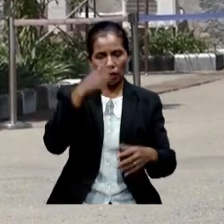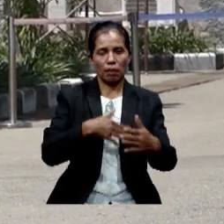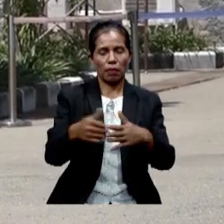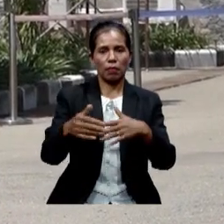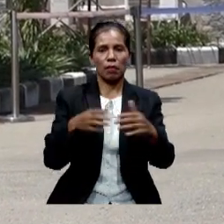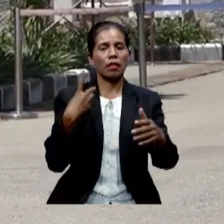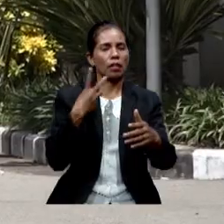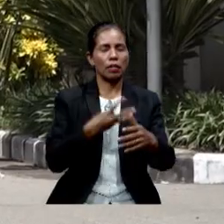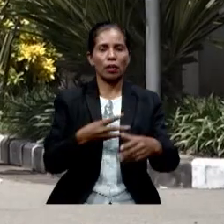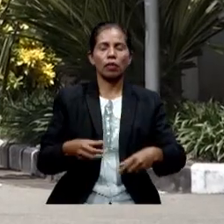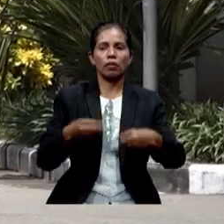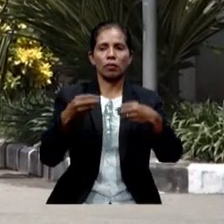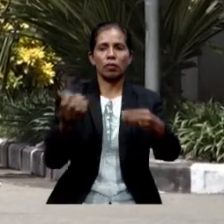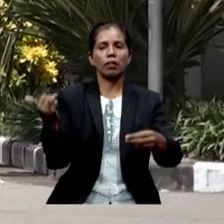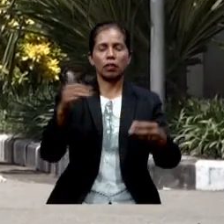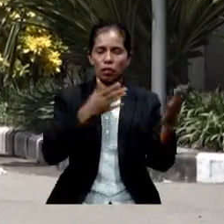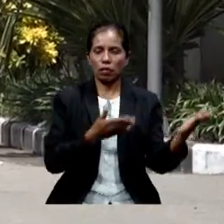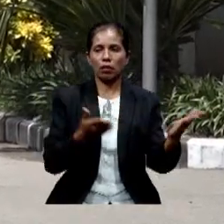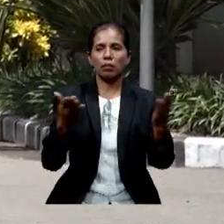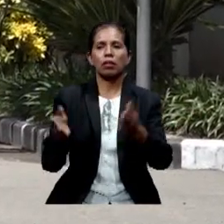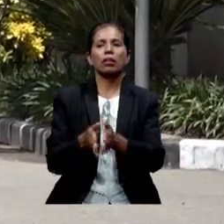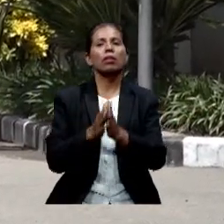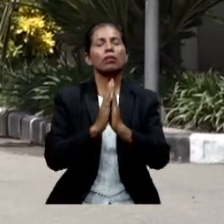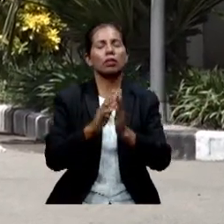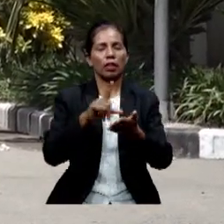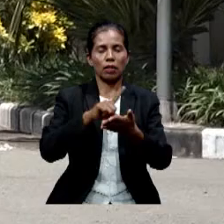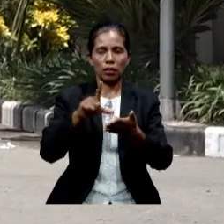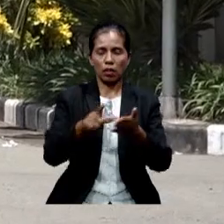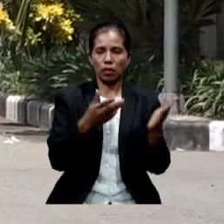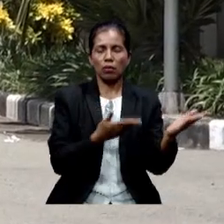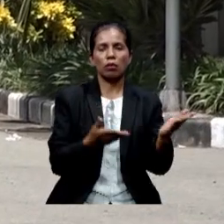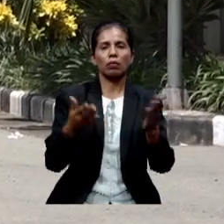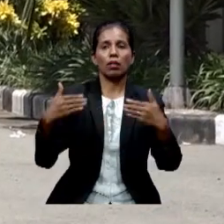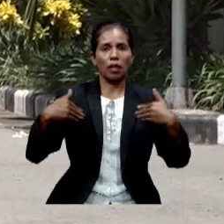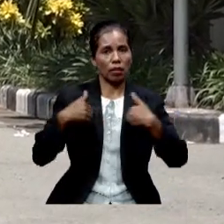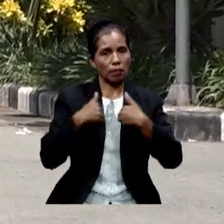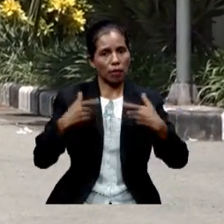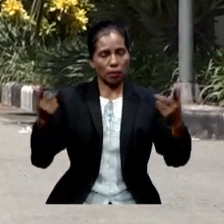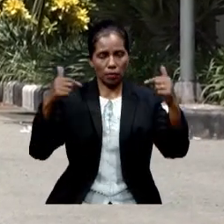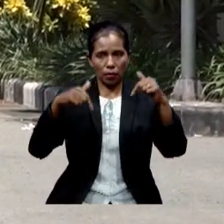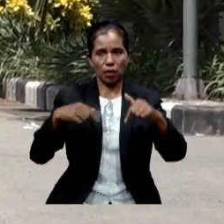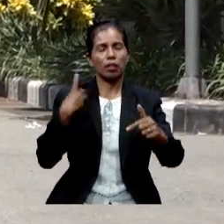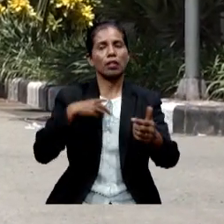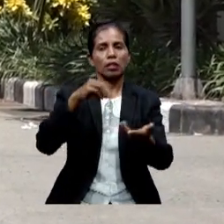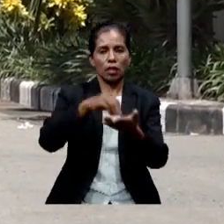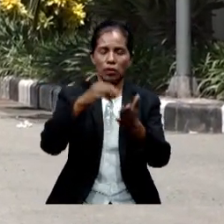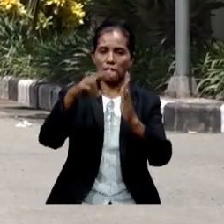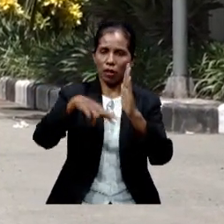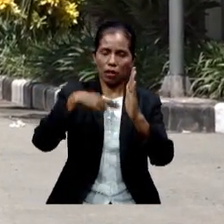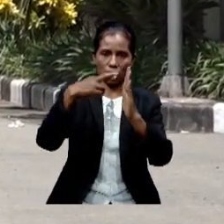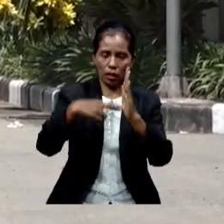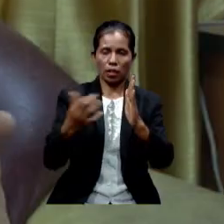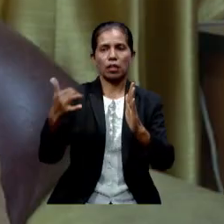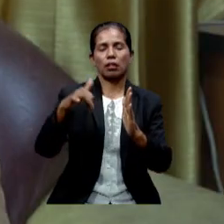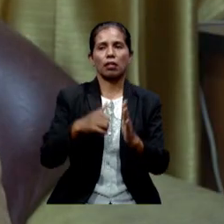fo autorizado, né? Antes ira tama mai, ira me uso licença autorizado importação, ne beke ita tau ita ne requisitos. Tene requisitos